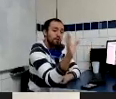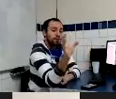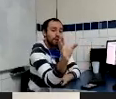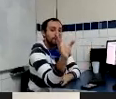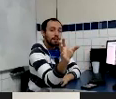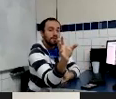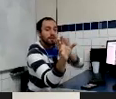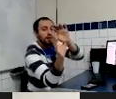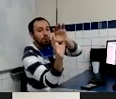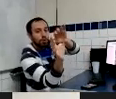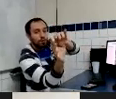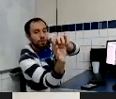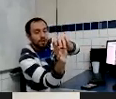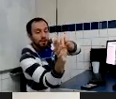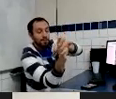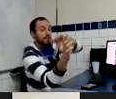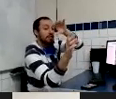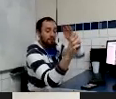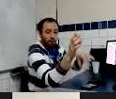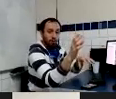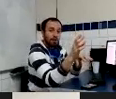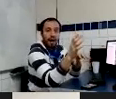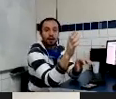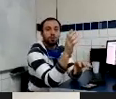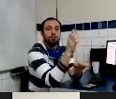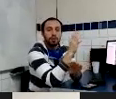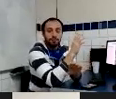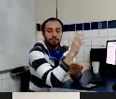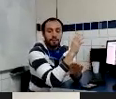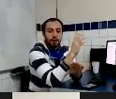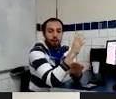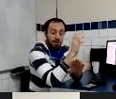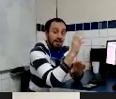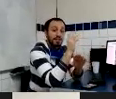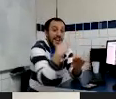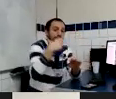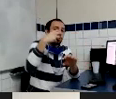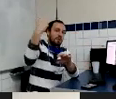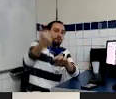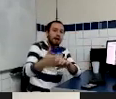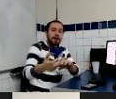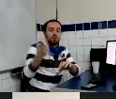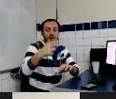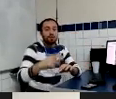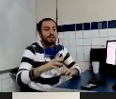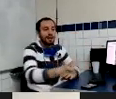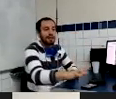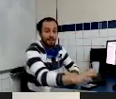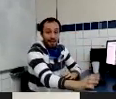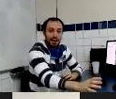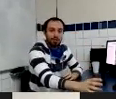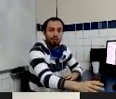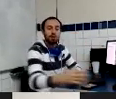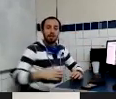só é possível tempo livre quando você desenvolve a agricultura. Você tem tempo livre para isso, porque você